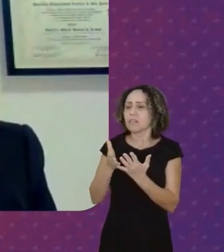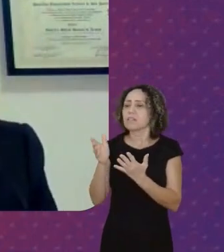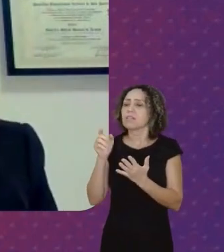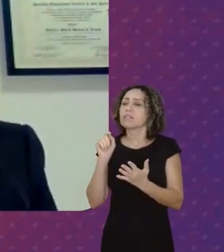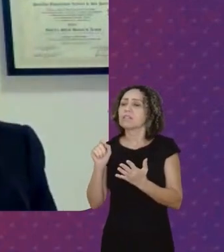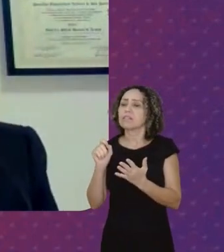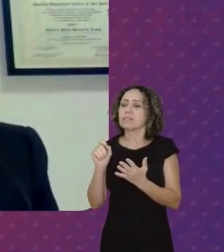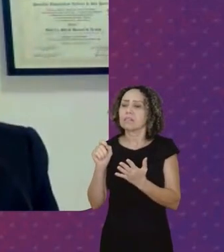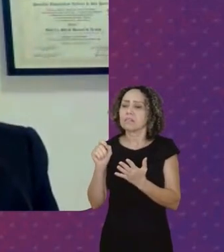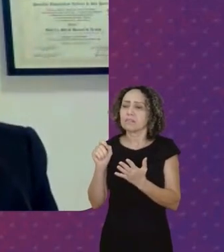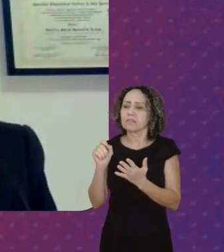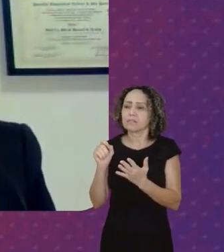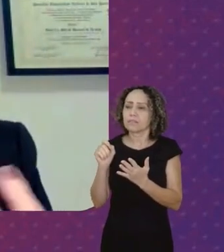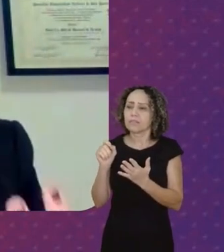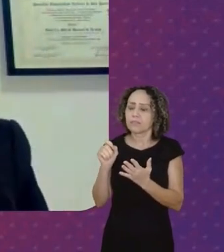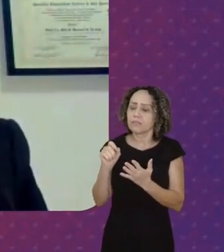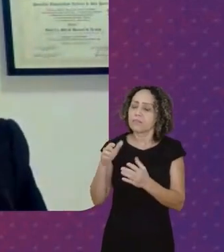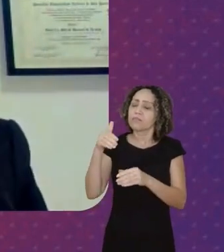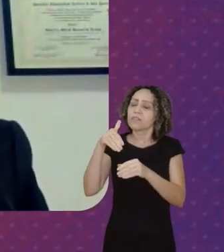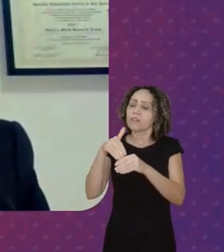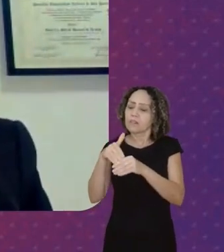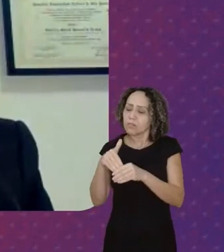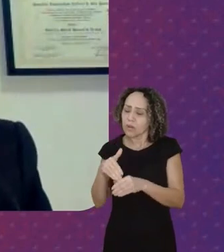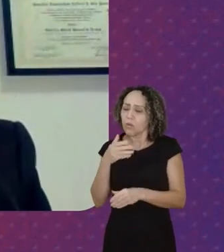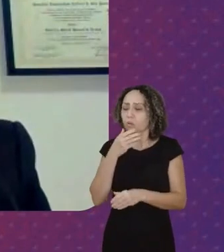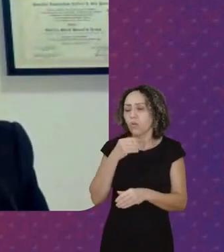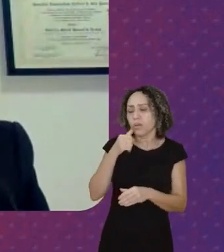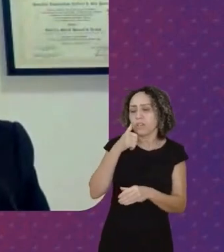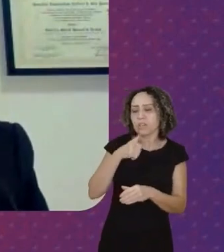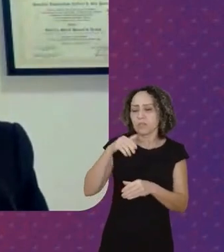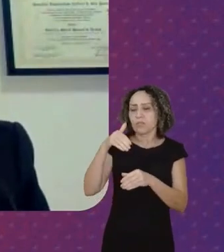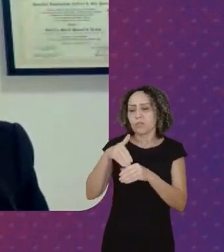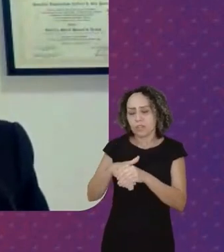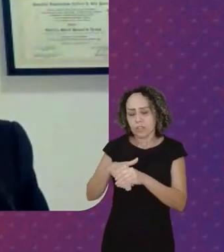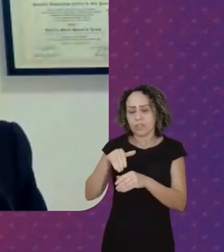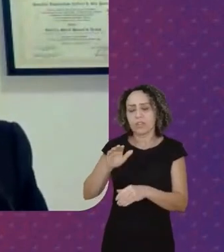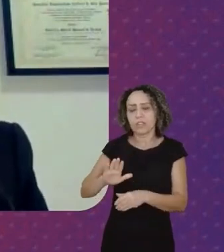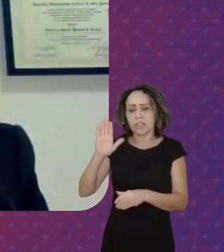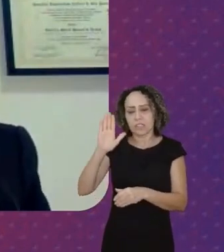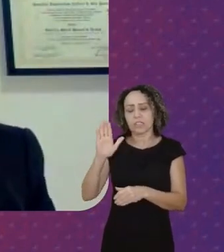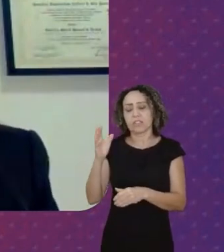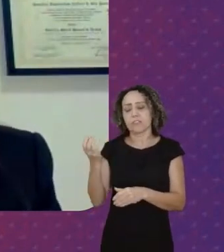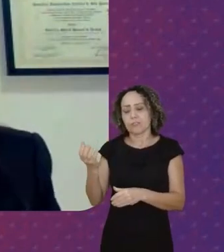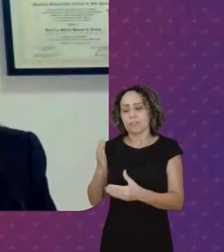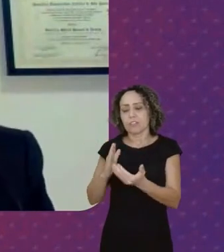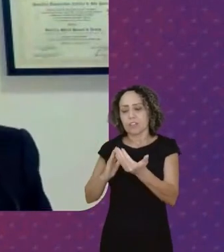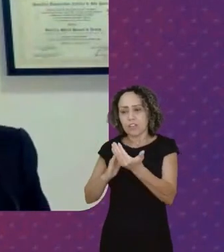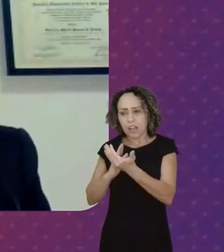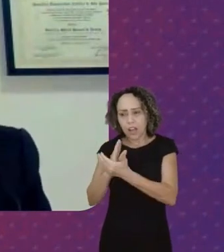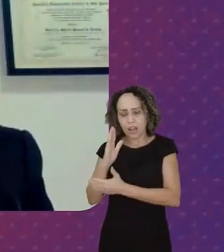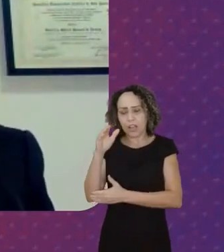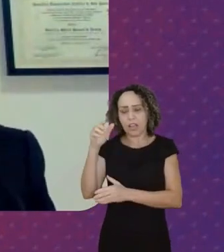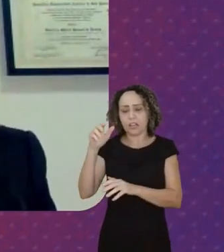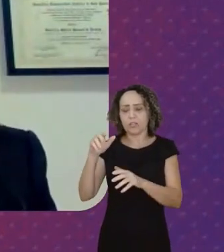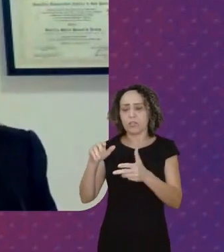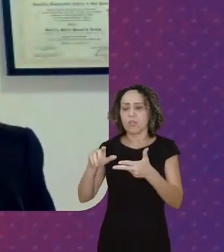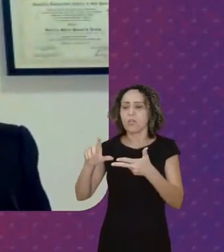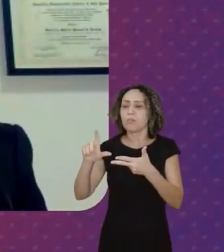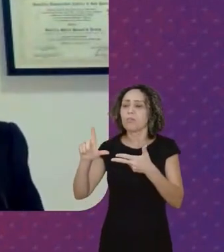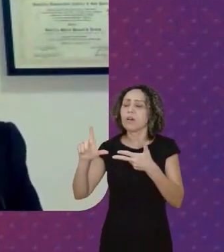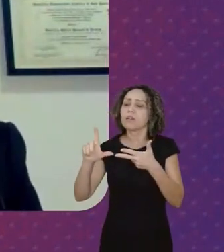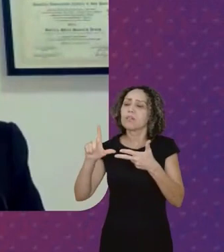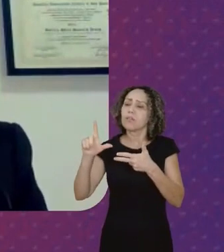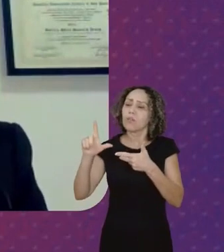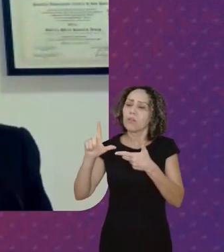aplicadas para as candidatas e candidatos que virem a ser eleitos, que vierem a ser eleitos para o Poder Legislativo, porque eles vão ter que agir